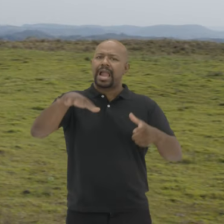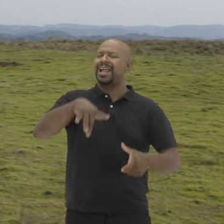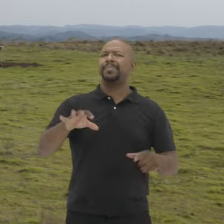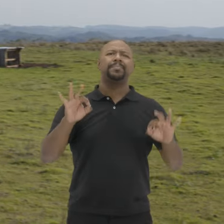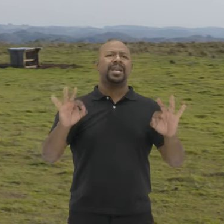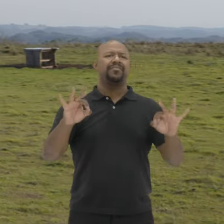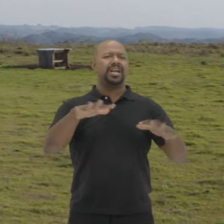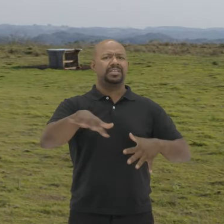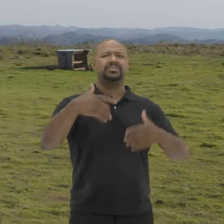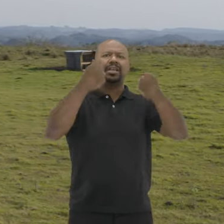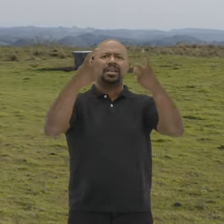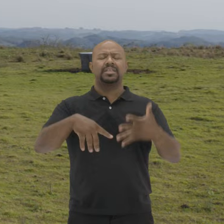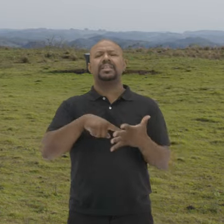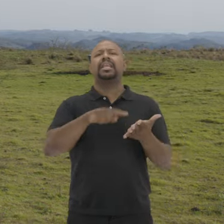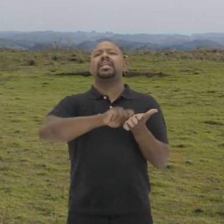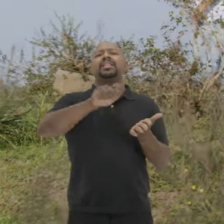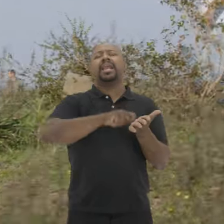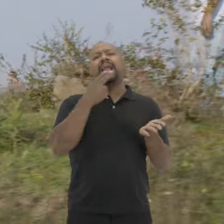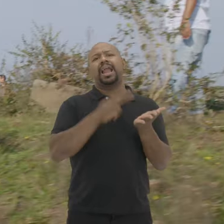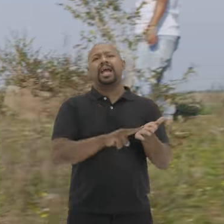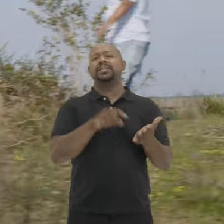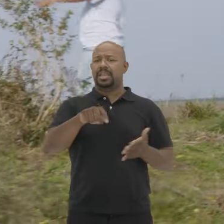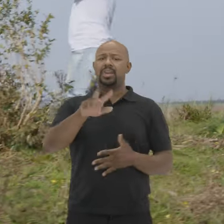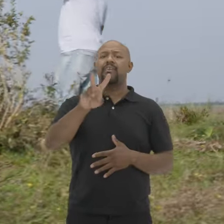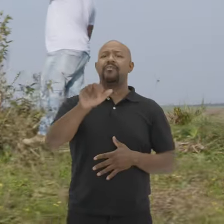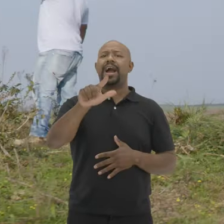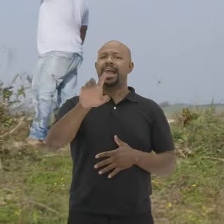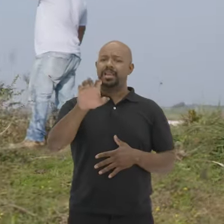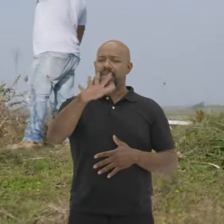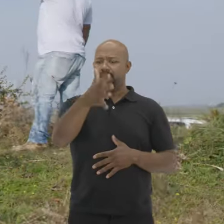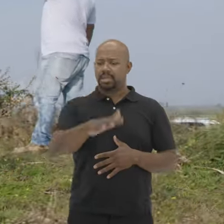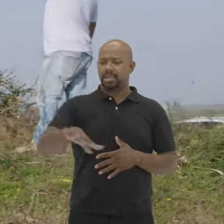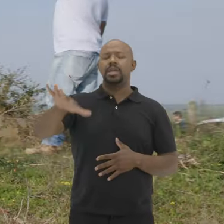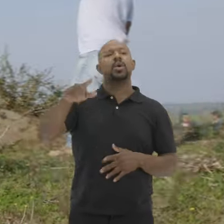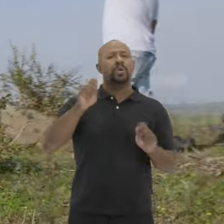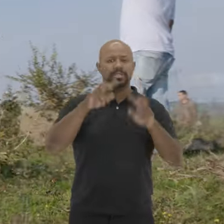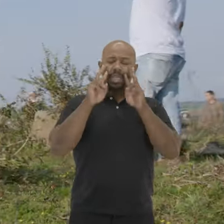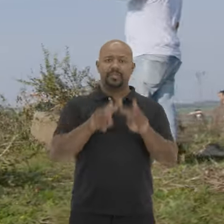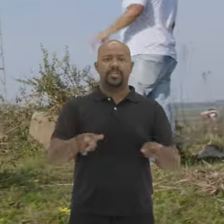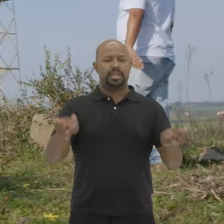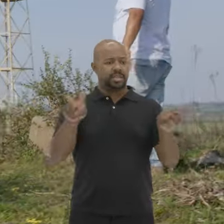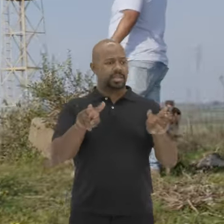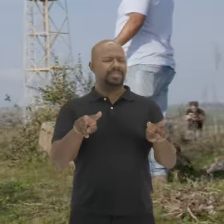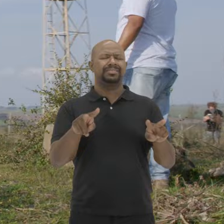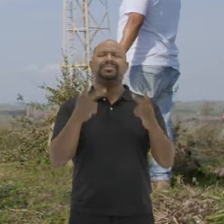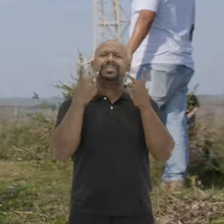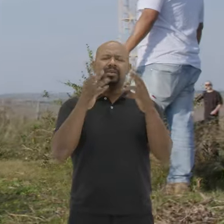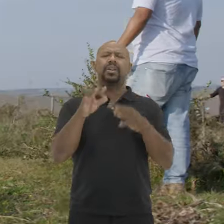é perfeito nas descrições que tem nas cartas aqui o Vale do lado aqui ó a gente consegue ver